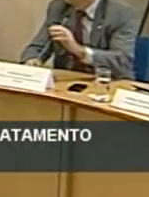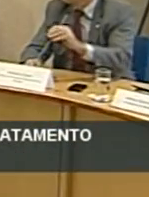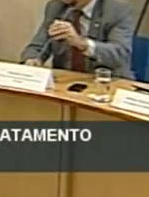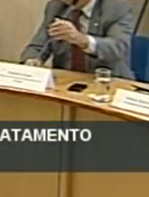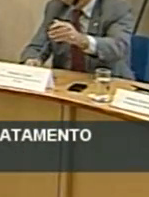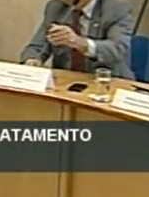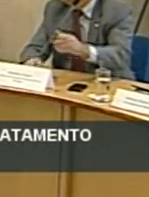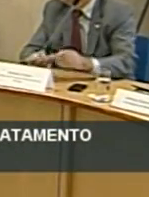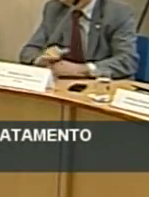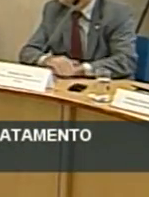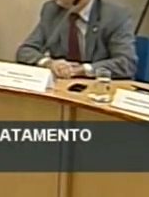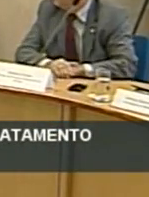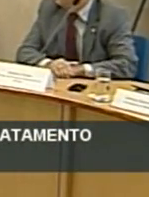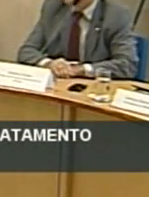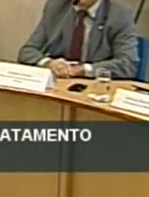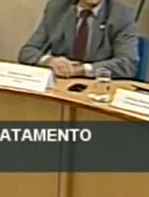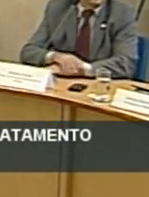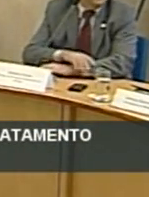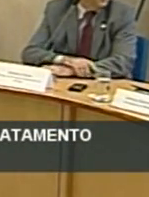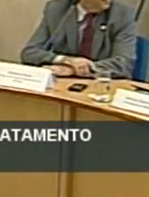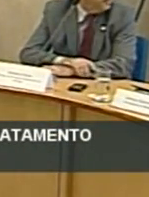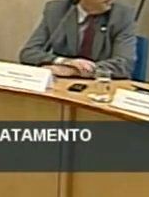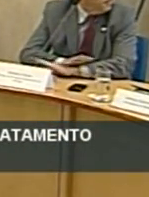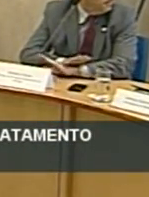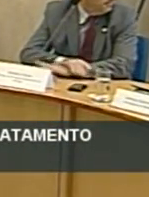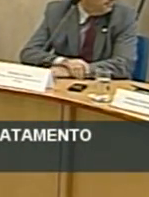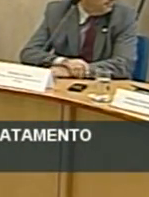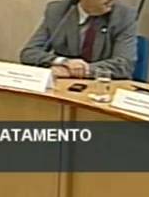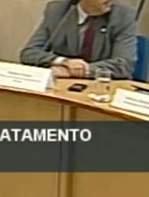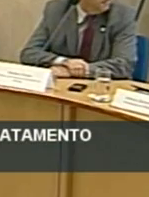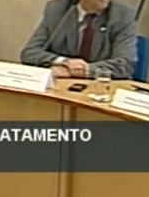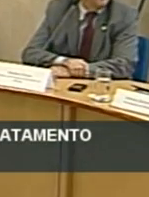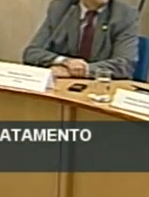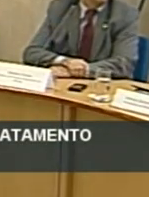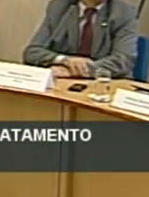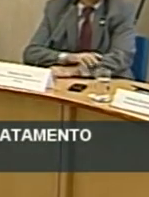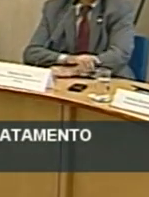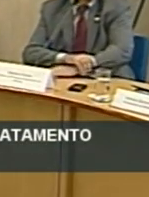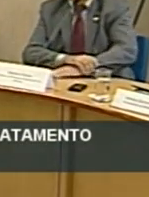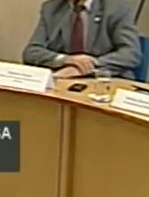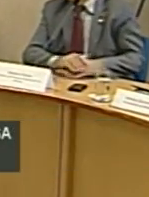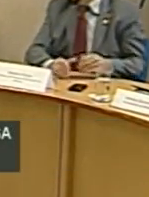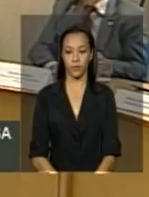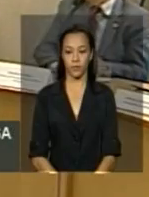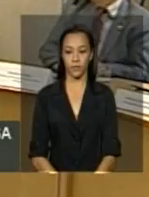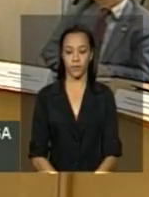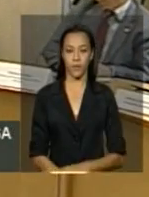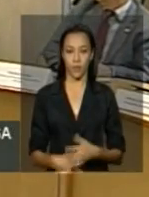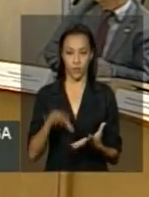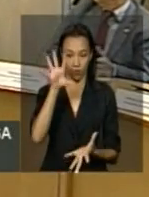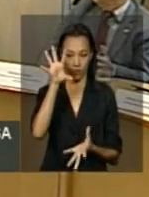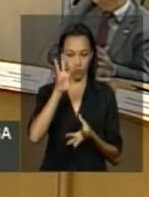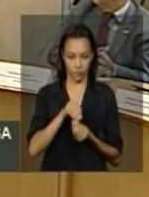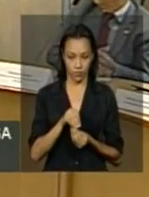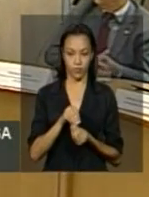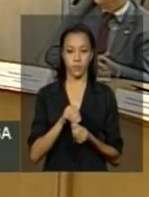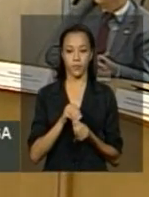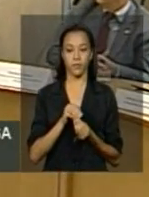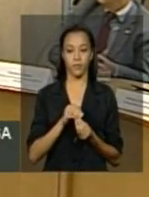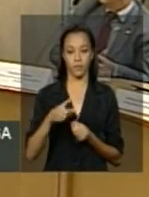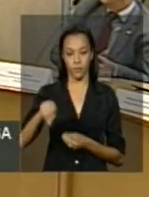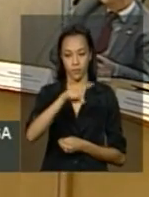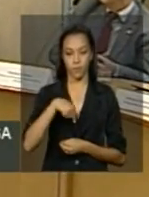obrigado ok vamos lá então gente mais alguma coisa então eu vou fazer um balanço para ficar mais fácil